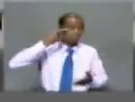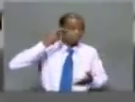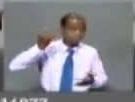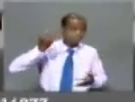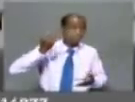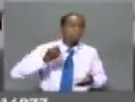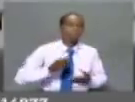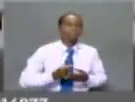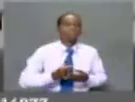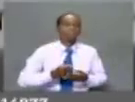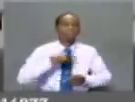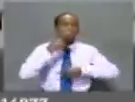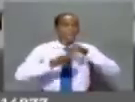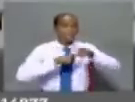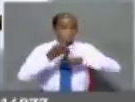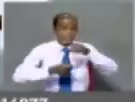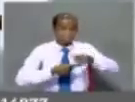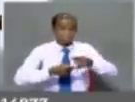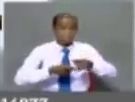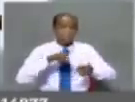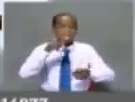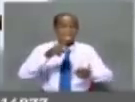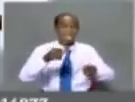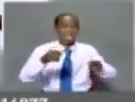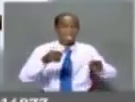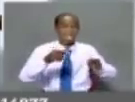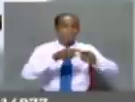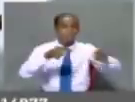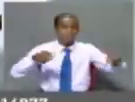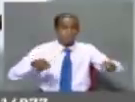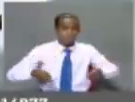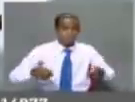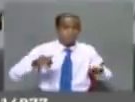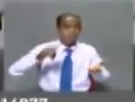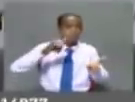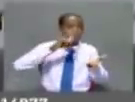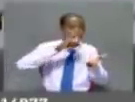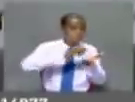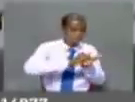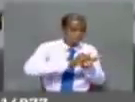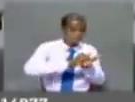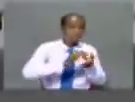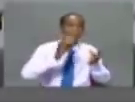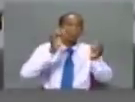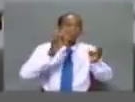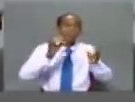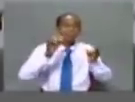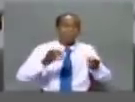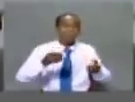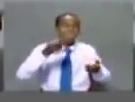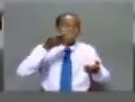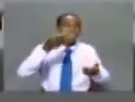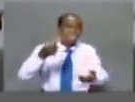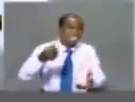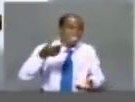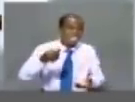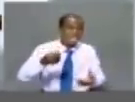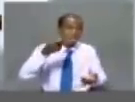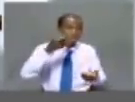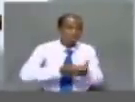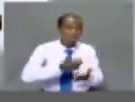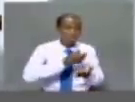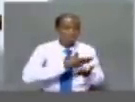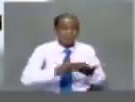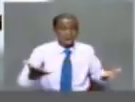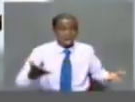quer dizer, no fundo o que é que o aeroporto passou a ser? Um comedouro de dinheiro, um sorvedouro de dinheiro